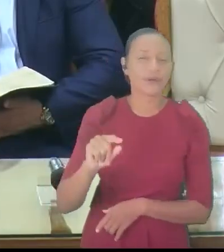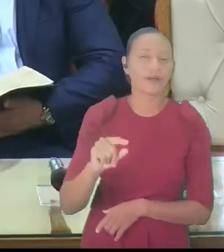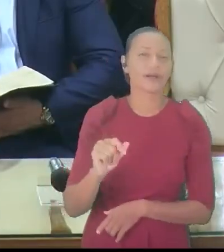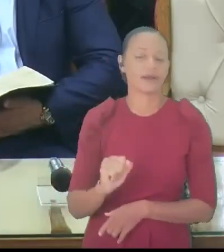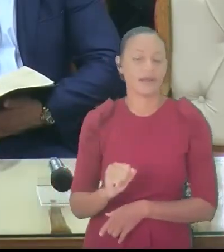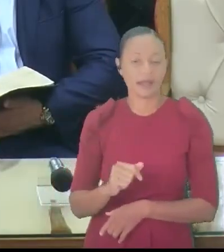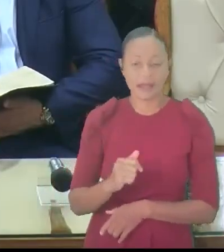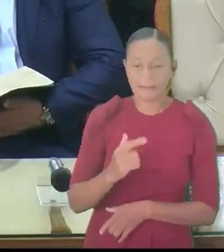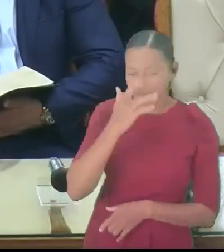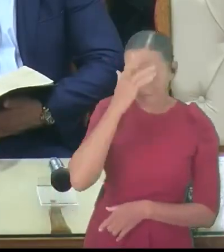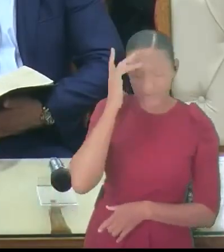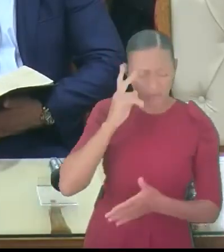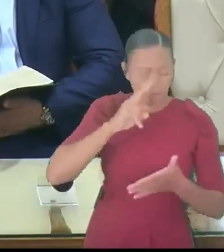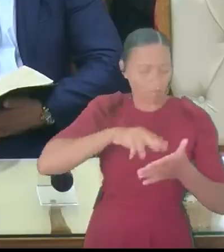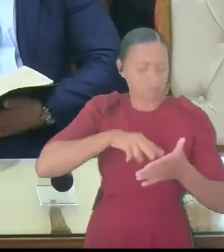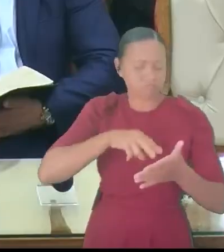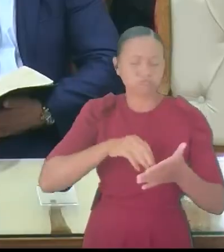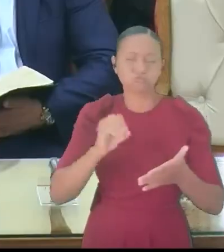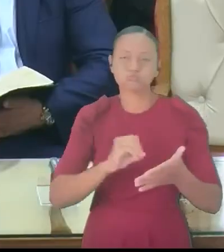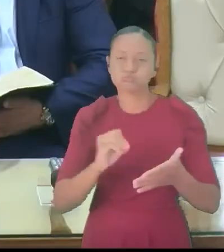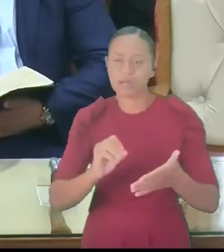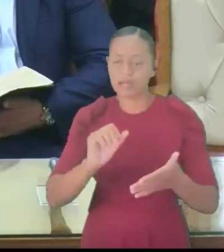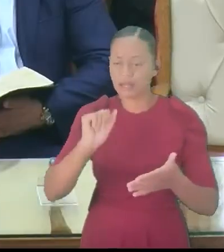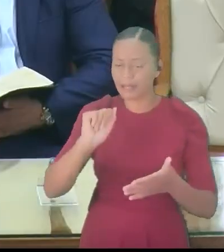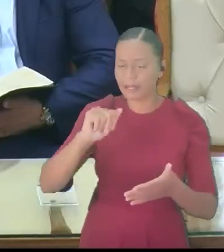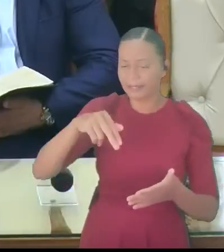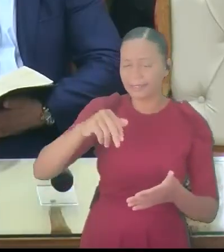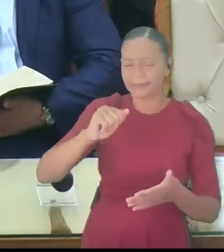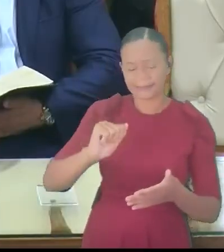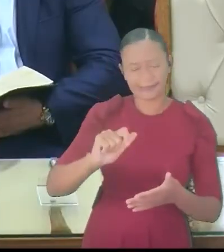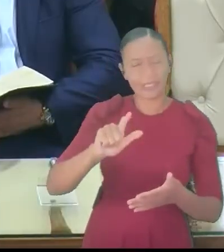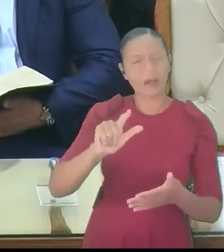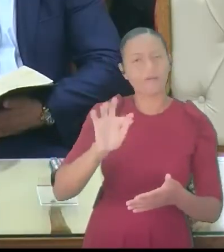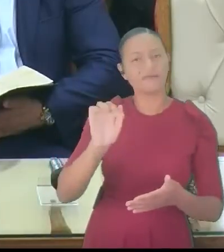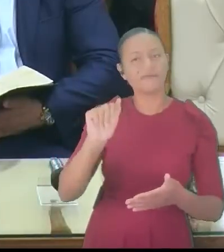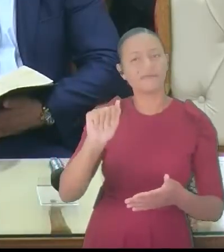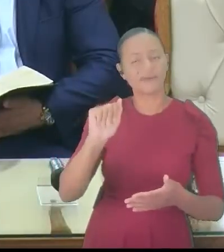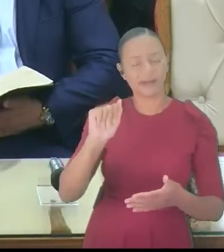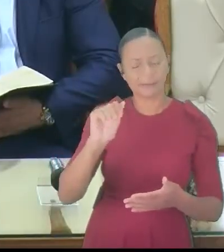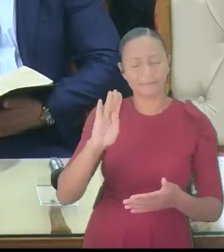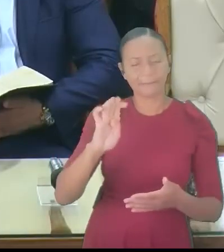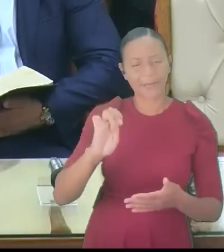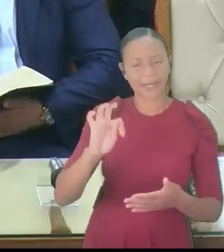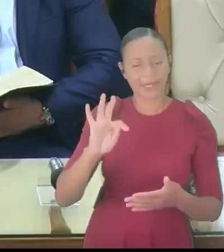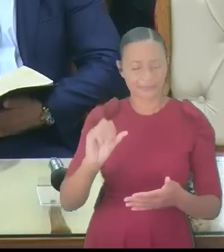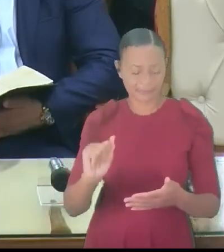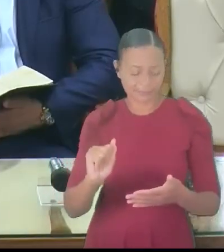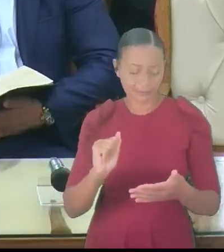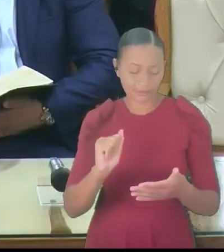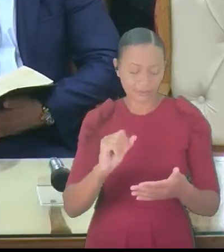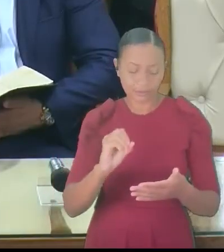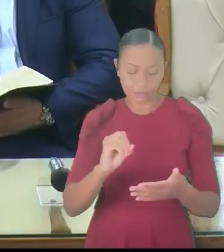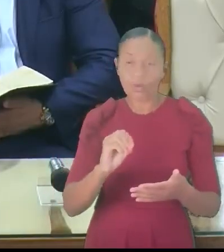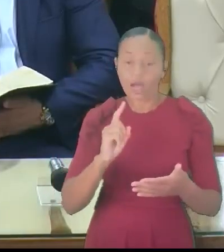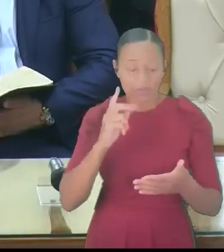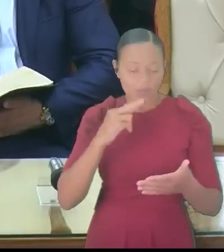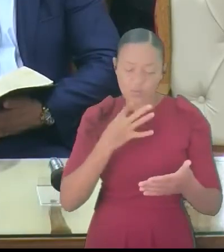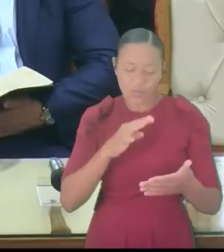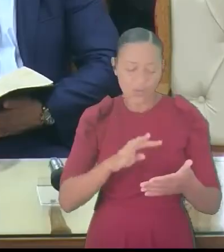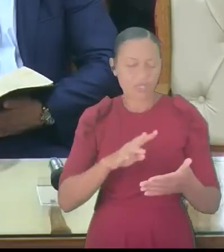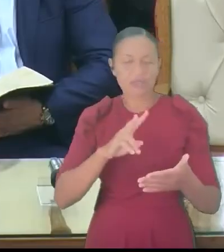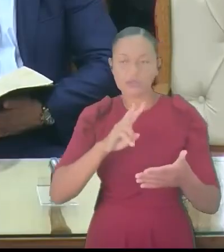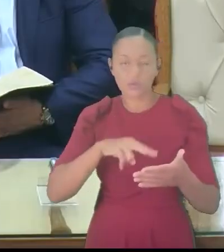não sabe ler. Analfabeto é aquele que não sabe nem ler. Analfabeto quer dizer, ele não conhece o